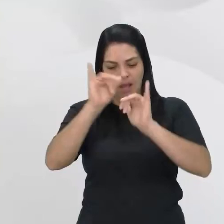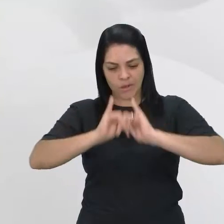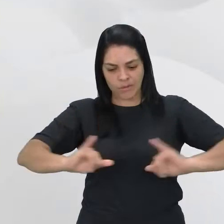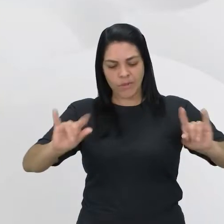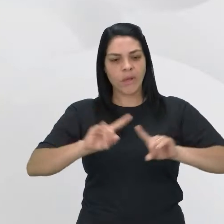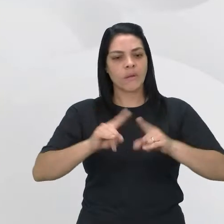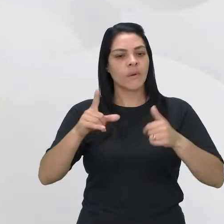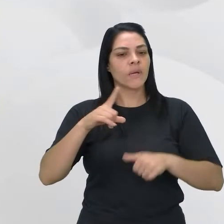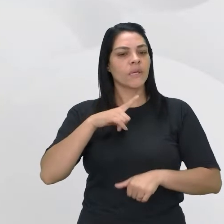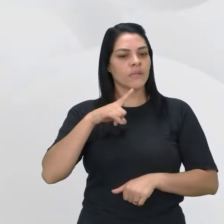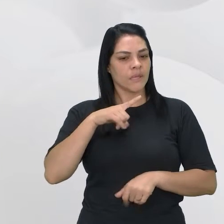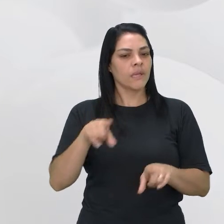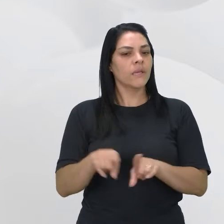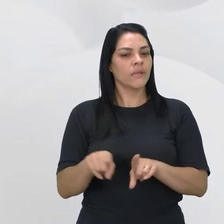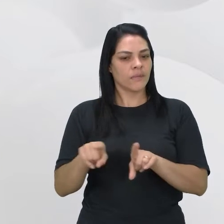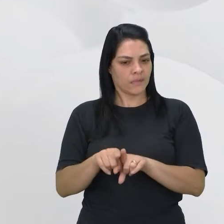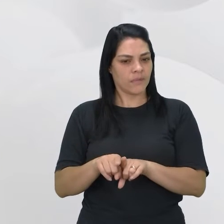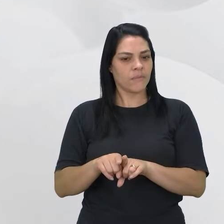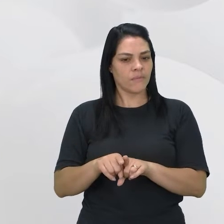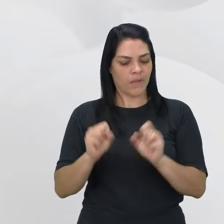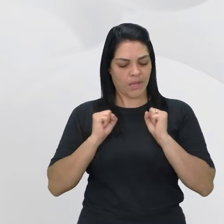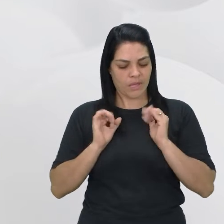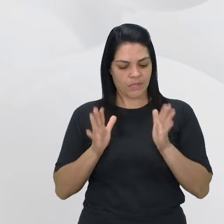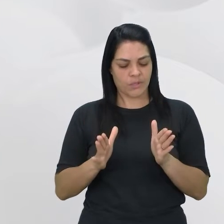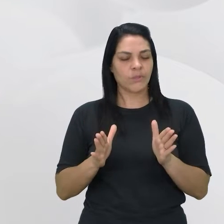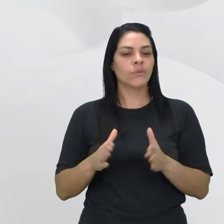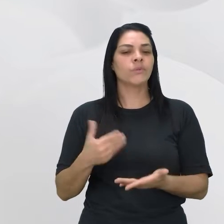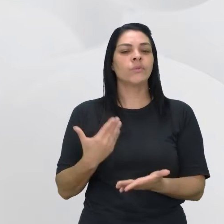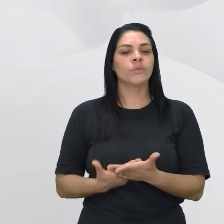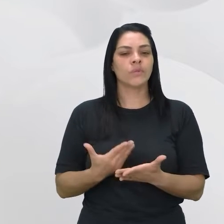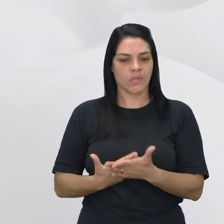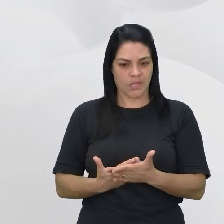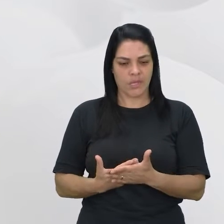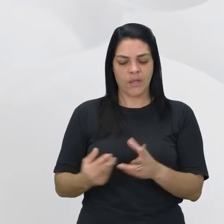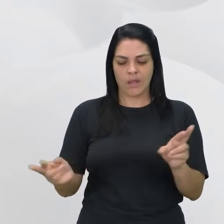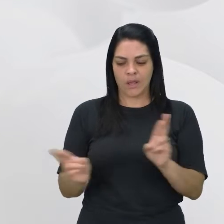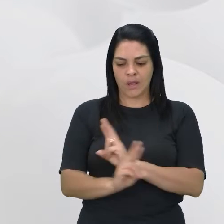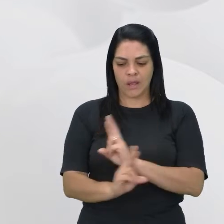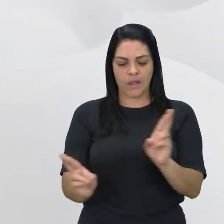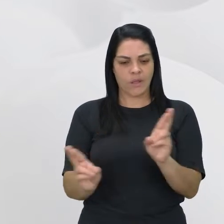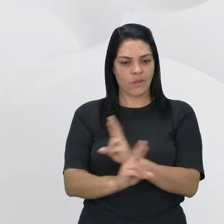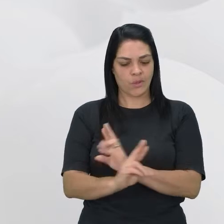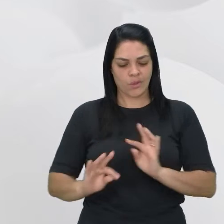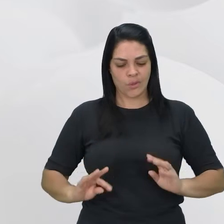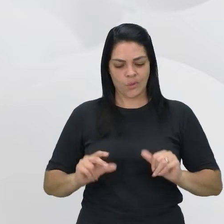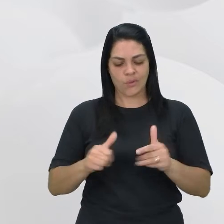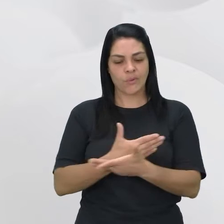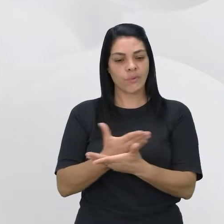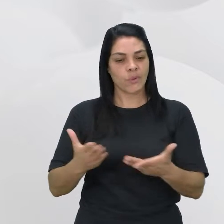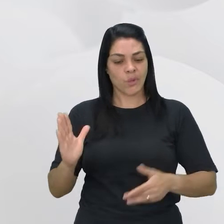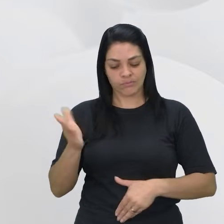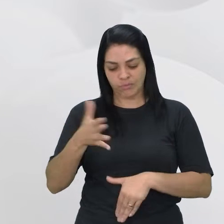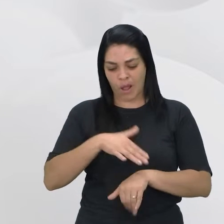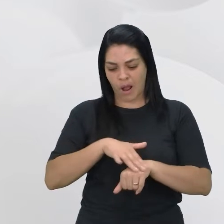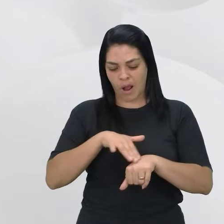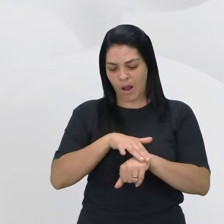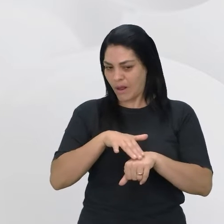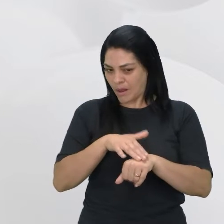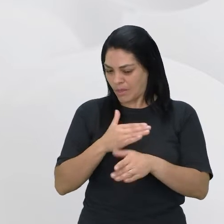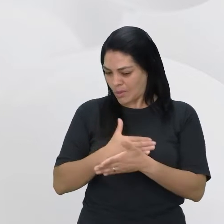desenvolver a autonomia dos alunos. Né? Um pouco se relaciona com o que a gente já comentou lá no início, né?